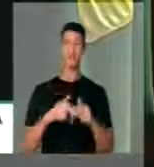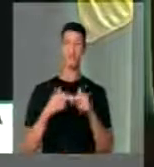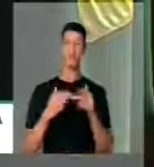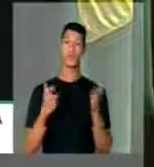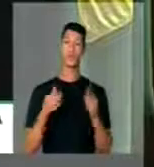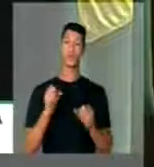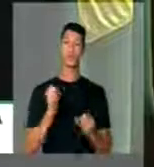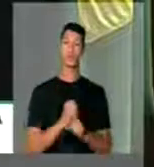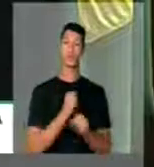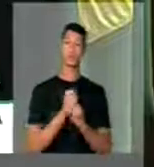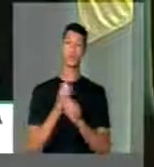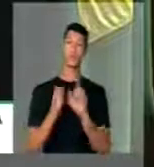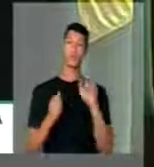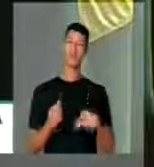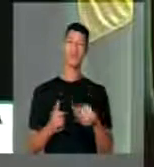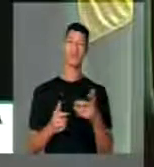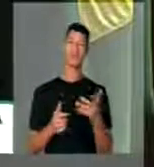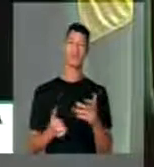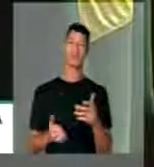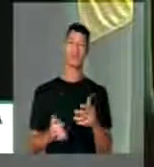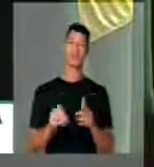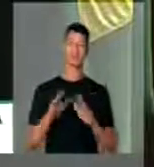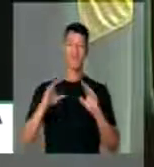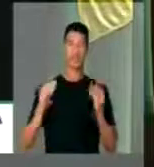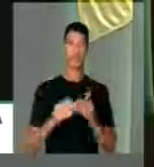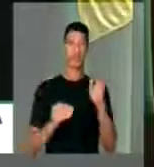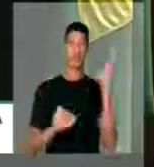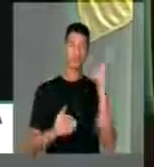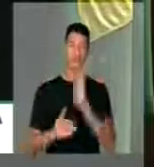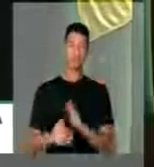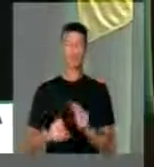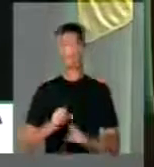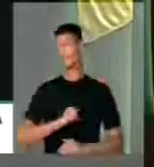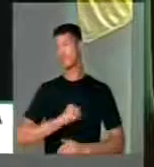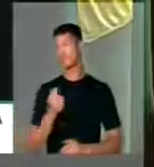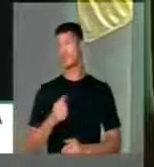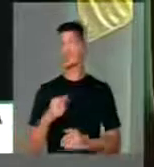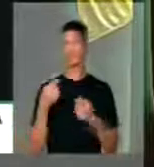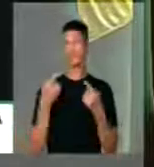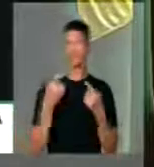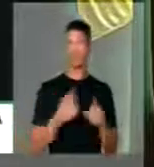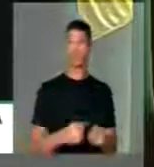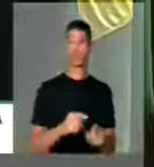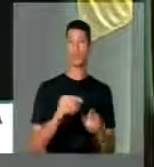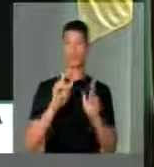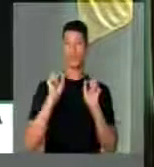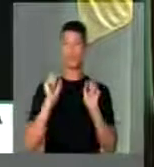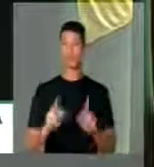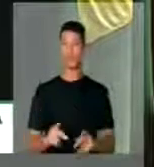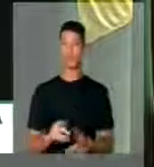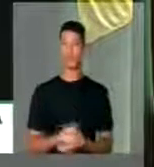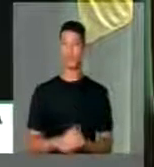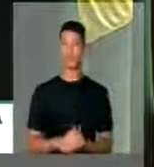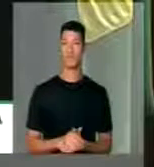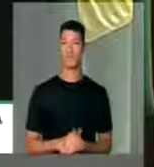Portanto, essa reforma ela é um conjunto de maldades e crueldades contra